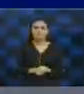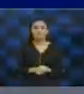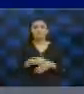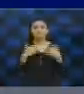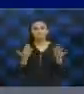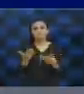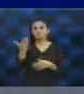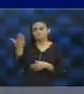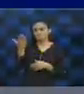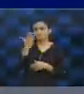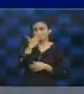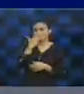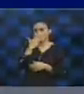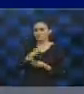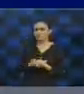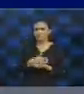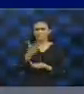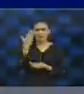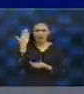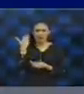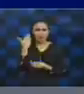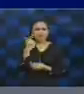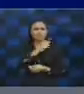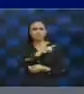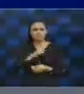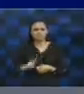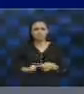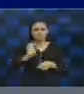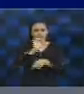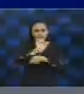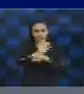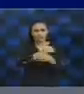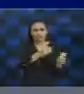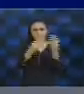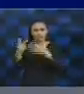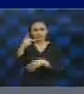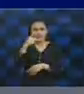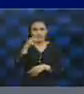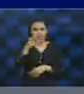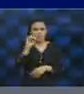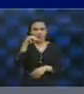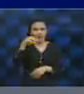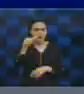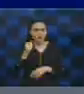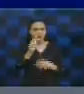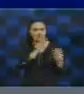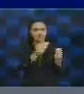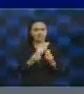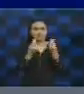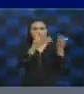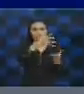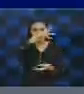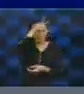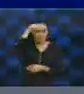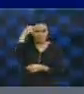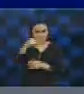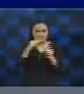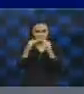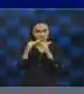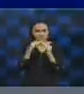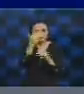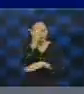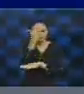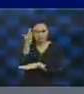quando o governo do estado repassou para a prefeitura o PROAMA e a prefeitura repassou para Manaus Ambiental o PROAMA,